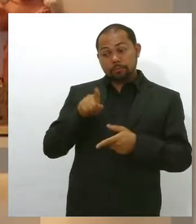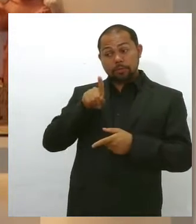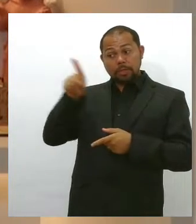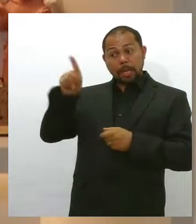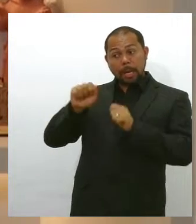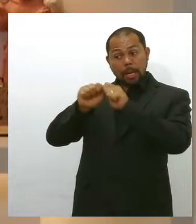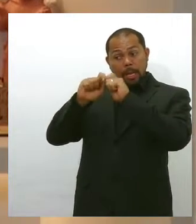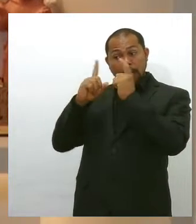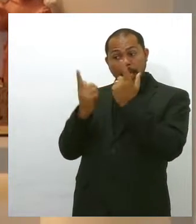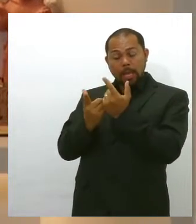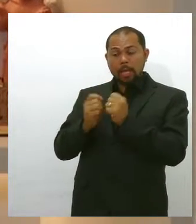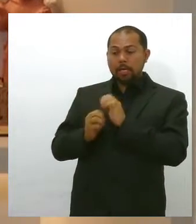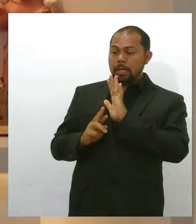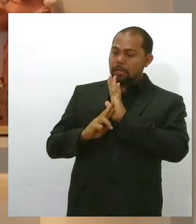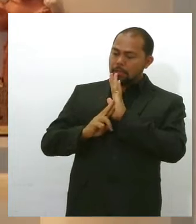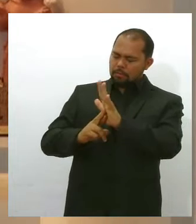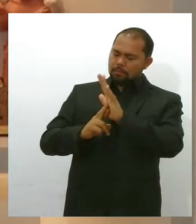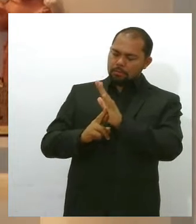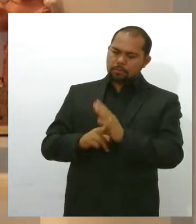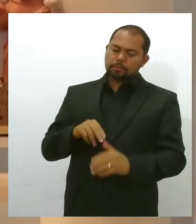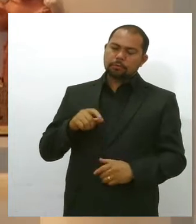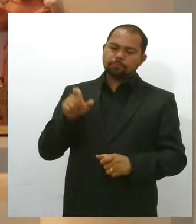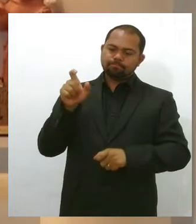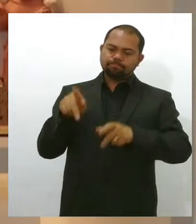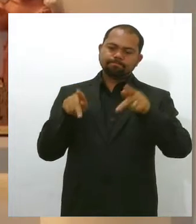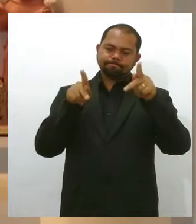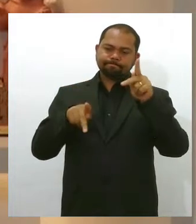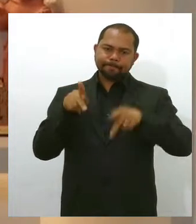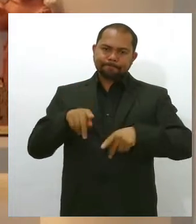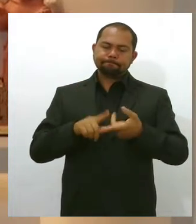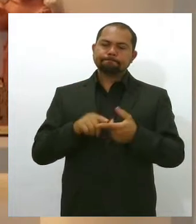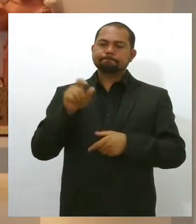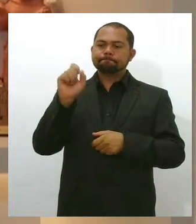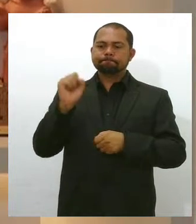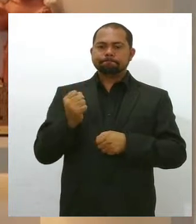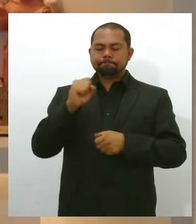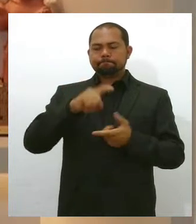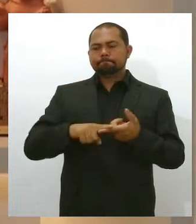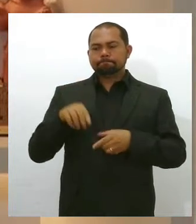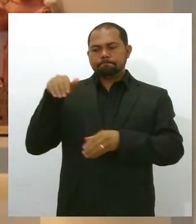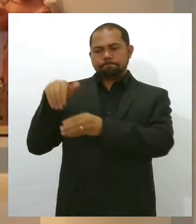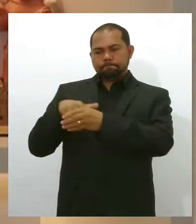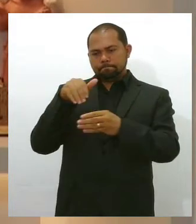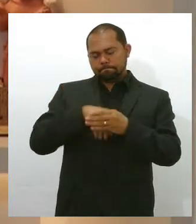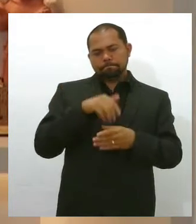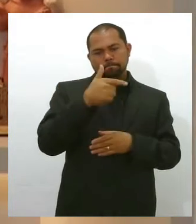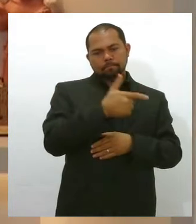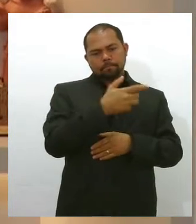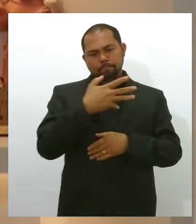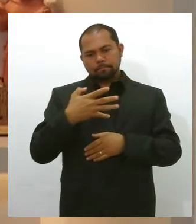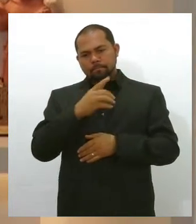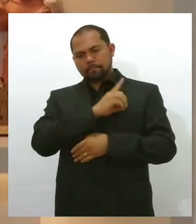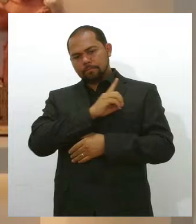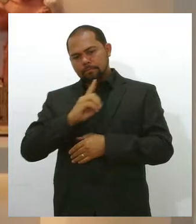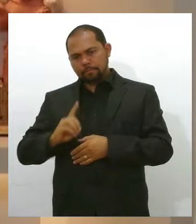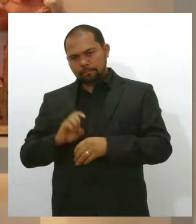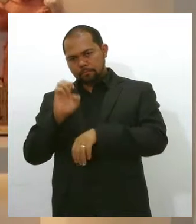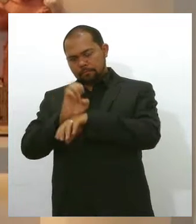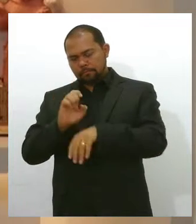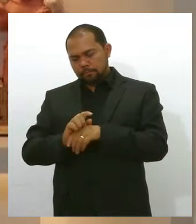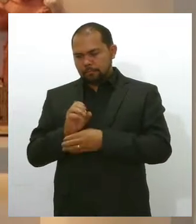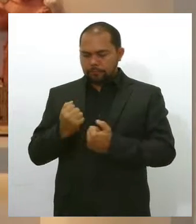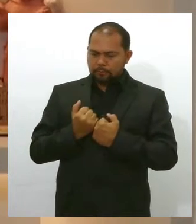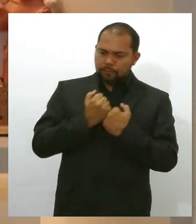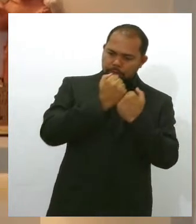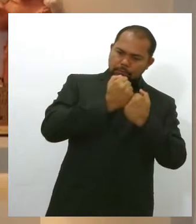representantes dos sergipanos que elegeram aquele grupo de 24 Para apoiar e ajudar o governador também